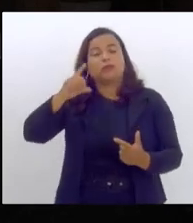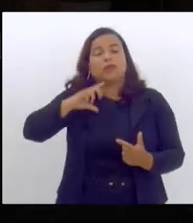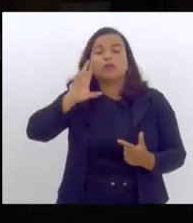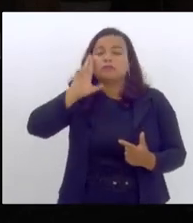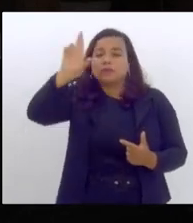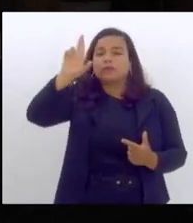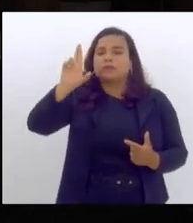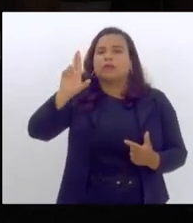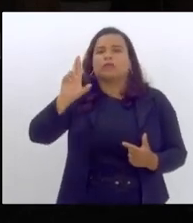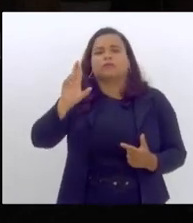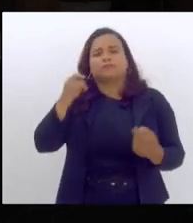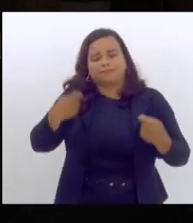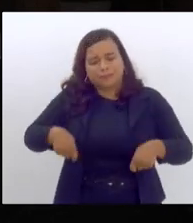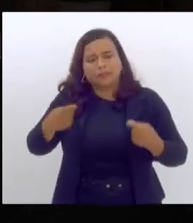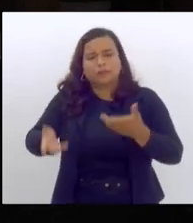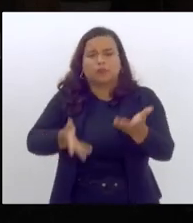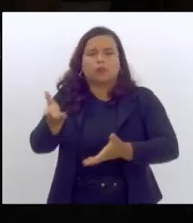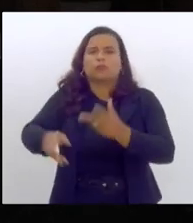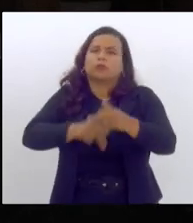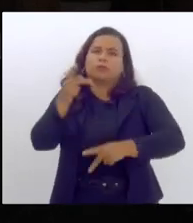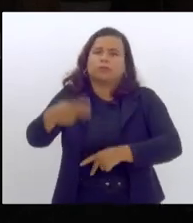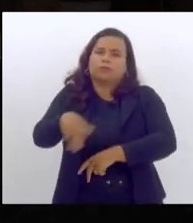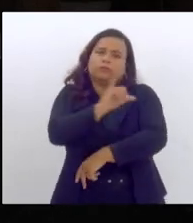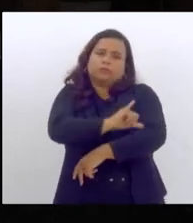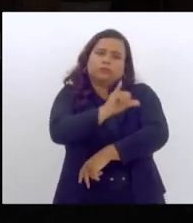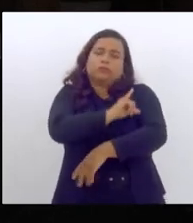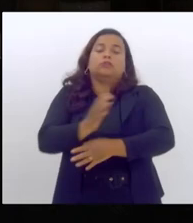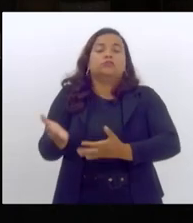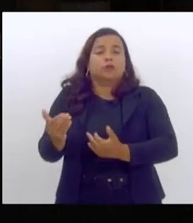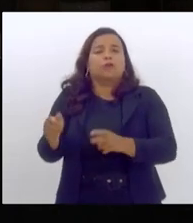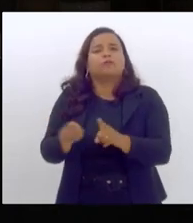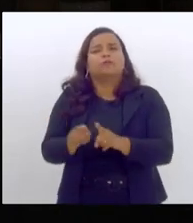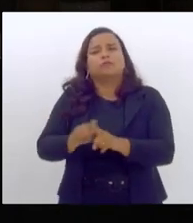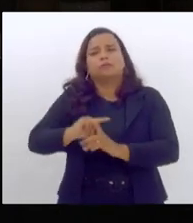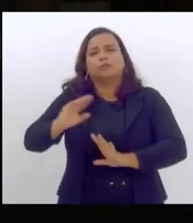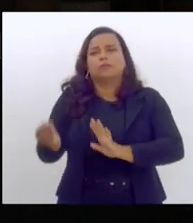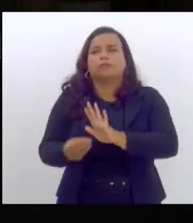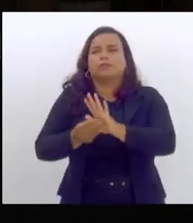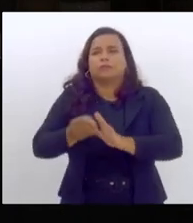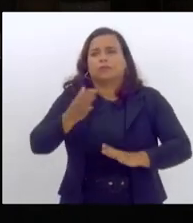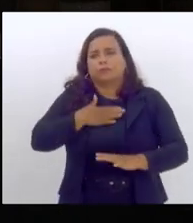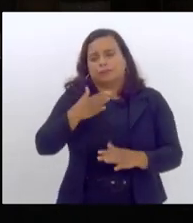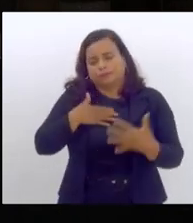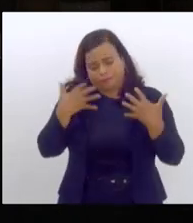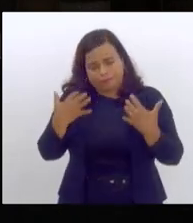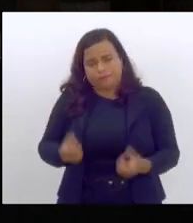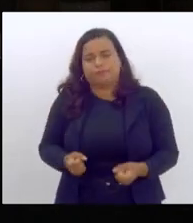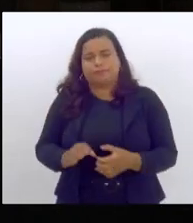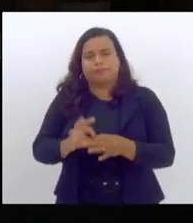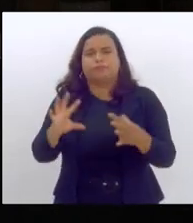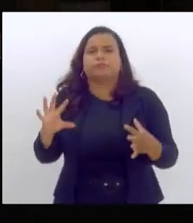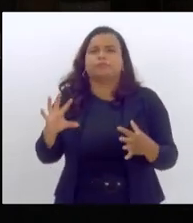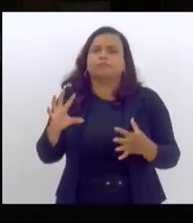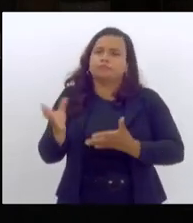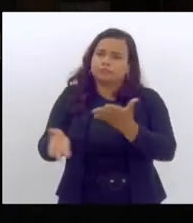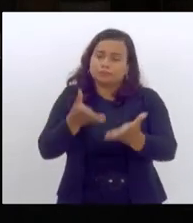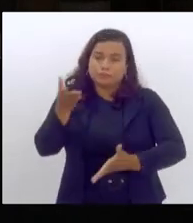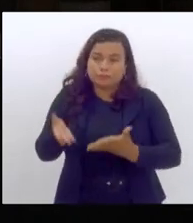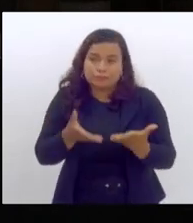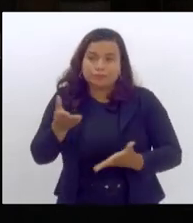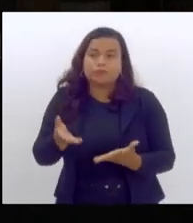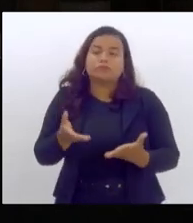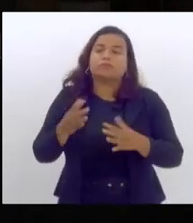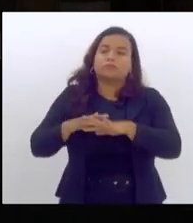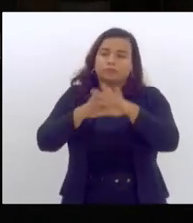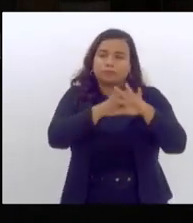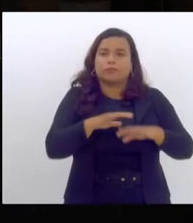de cuidar da população fluminense, dos jovens, e coloca aqui à minha disposição ao cuidar da